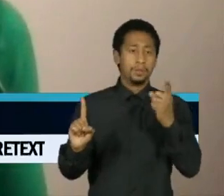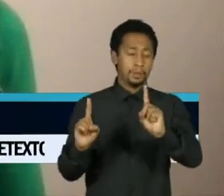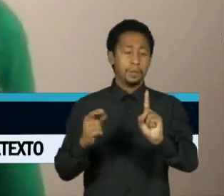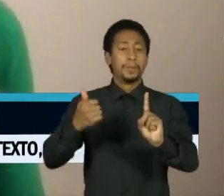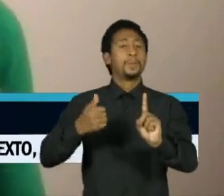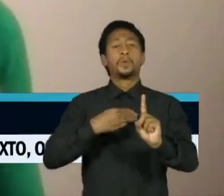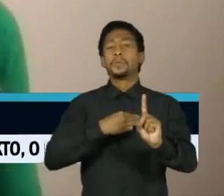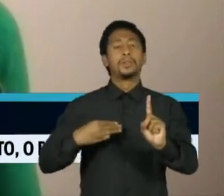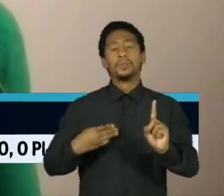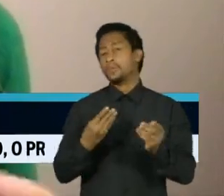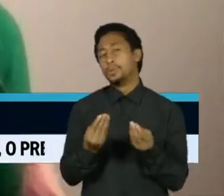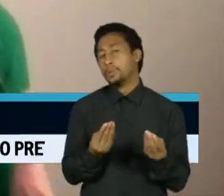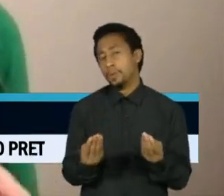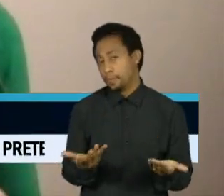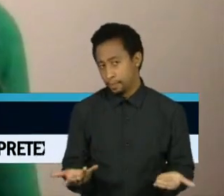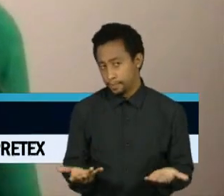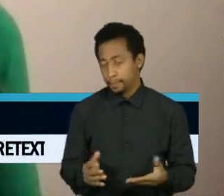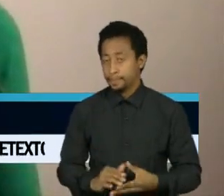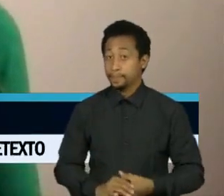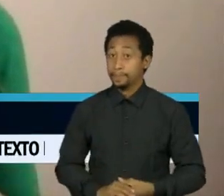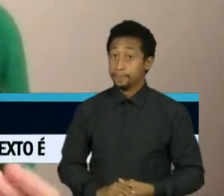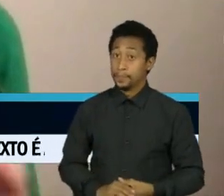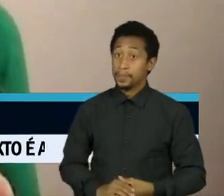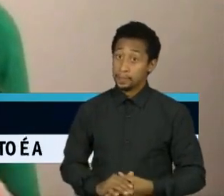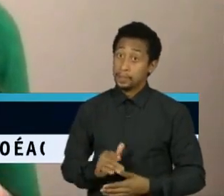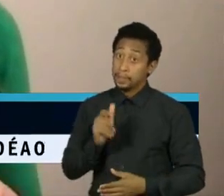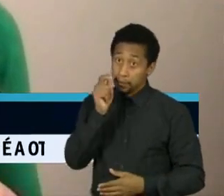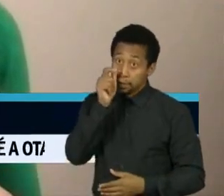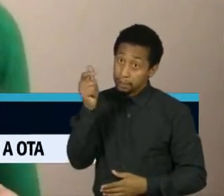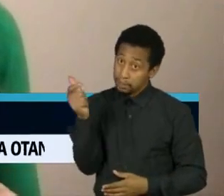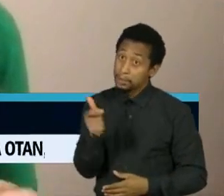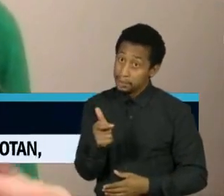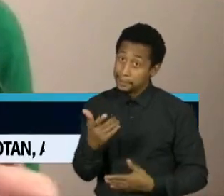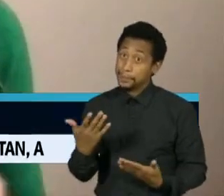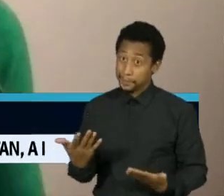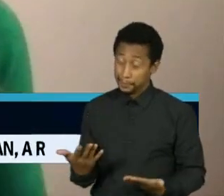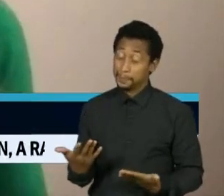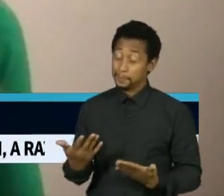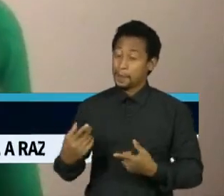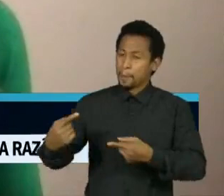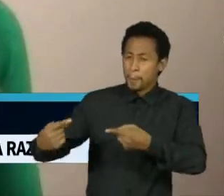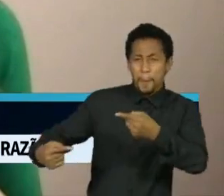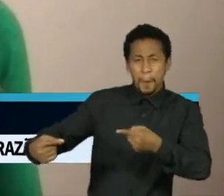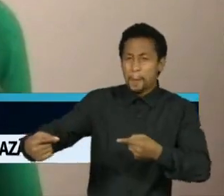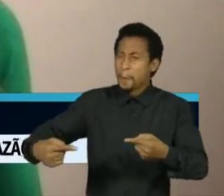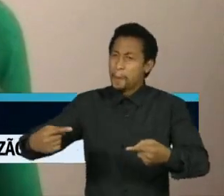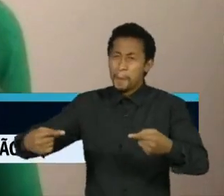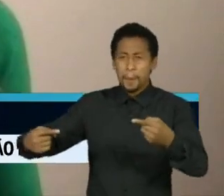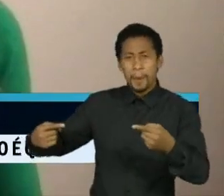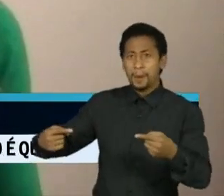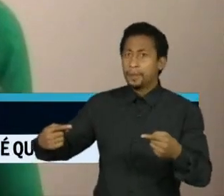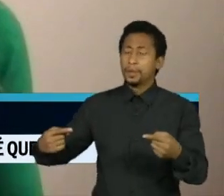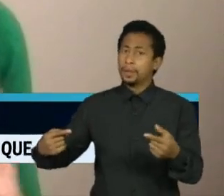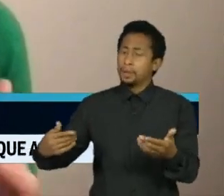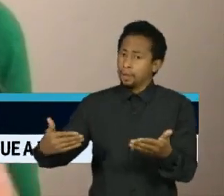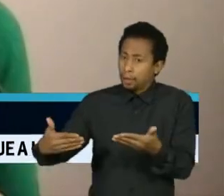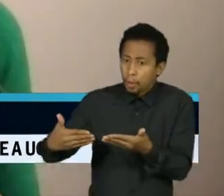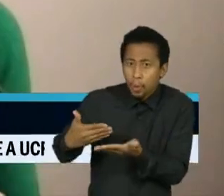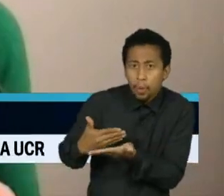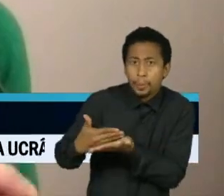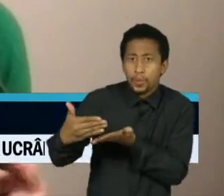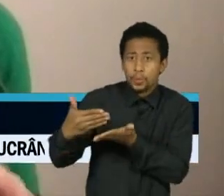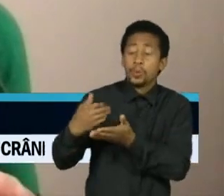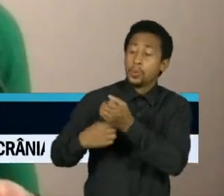Então, cara, é interessante, né, como esse debate ele emerge em momentos específicos. Essa discussão começou no